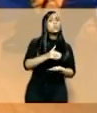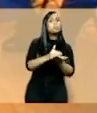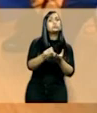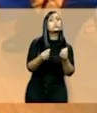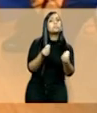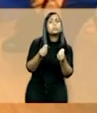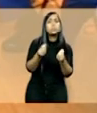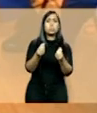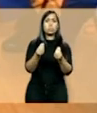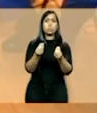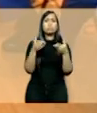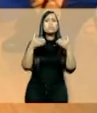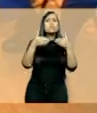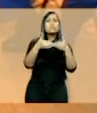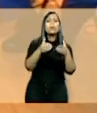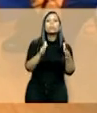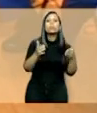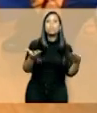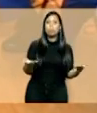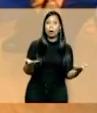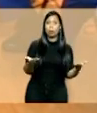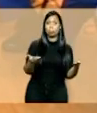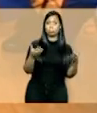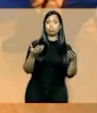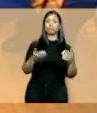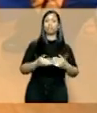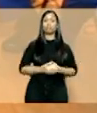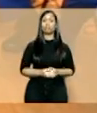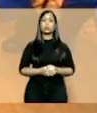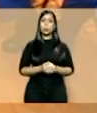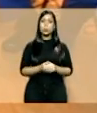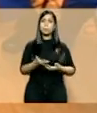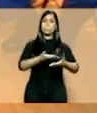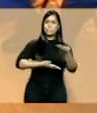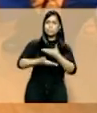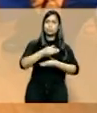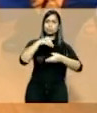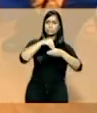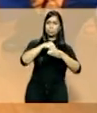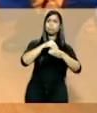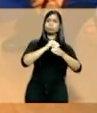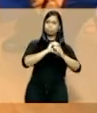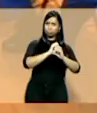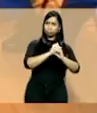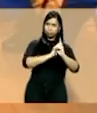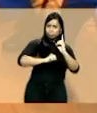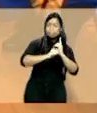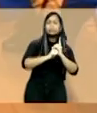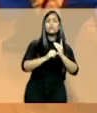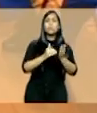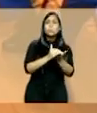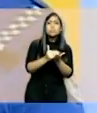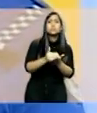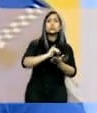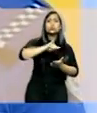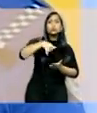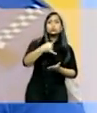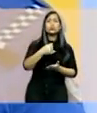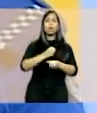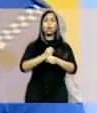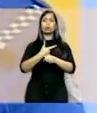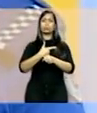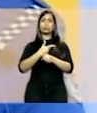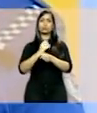a função primordial dele? Ok. Mediação comunitária, inicialmente ela começou em julho de 2013.